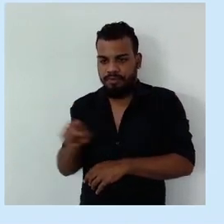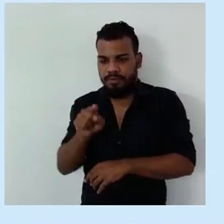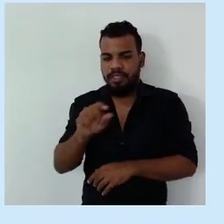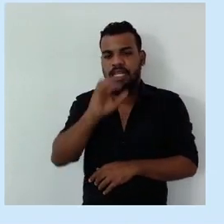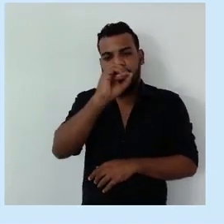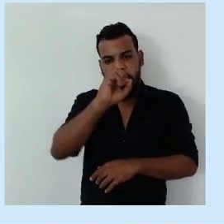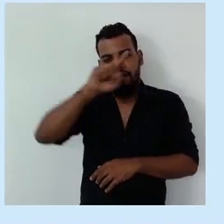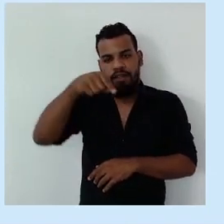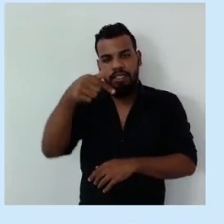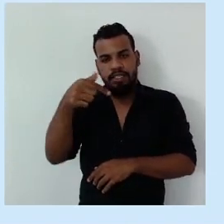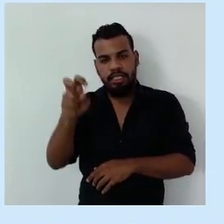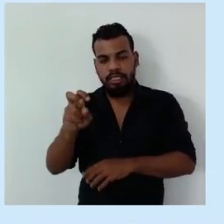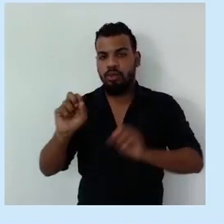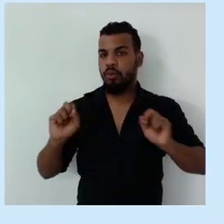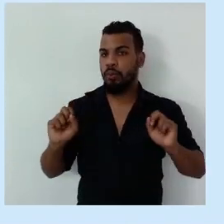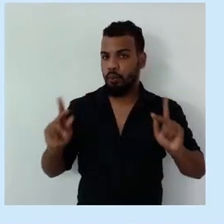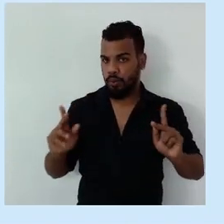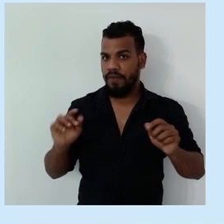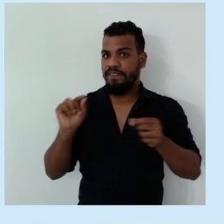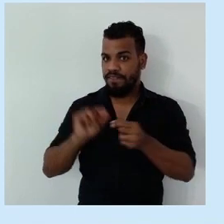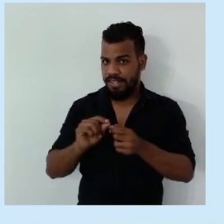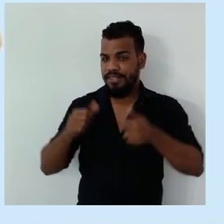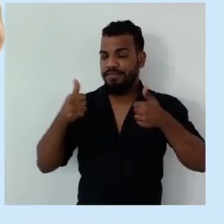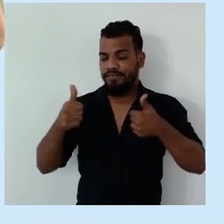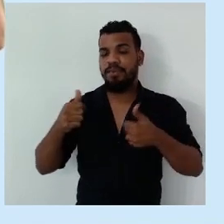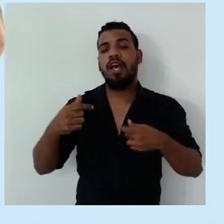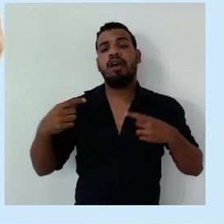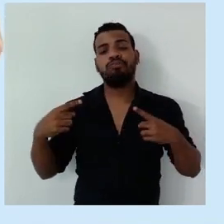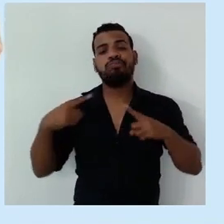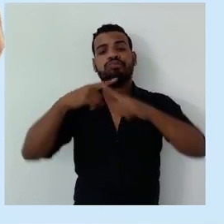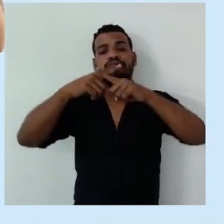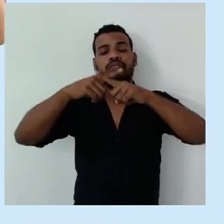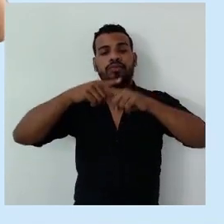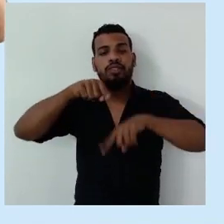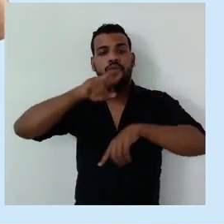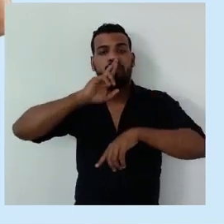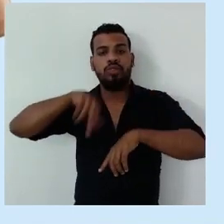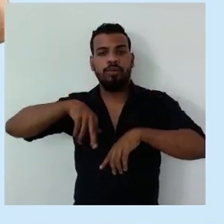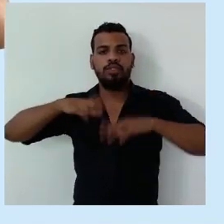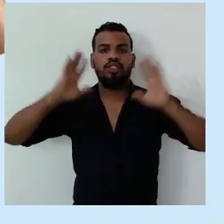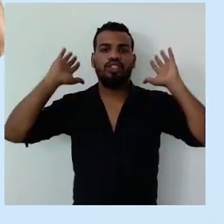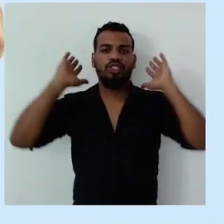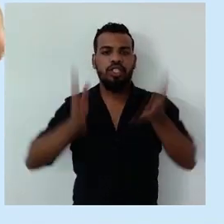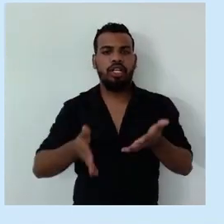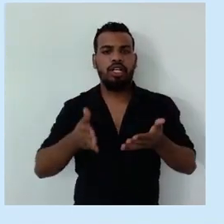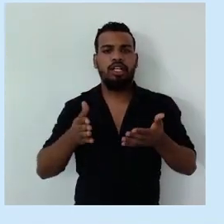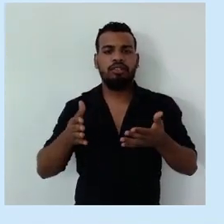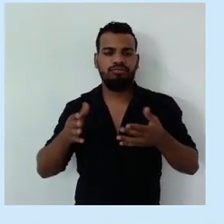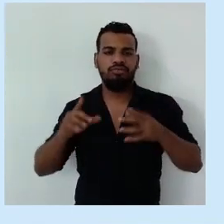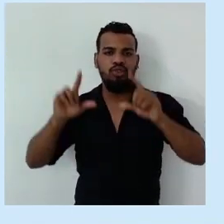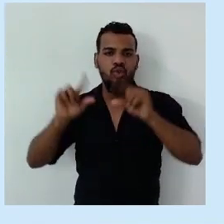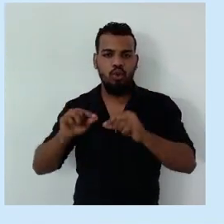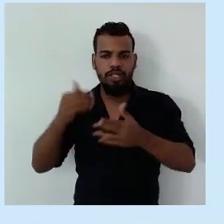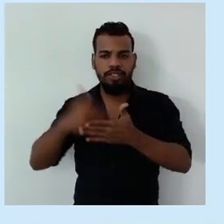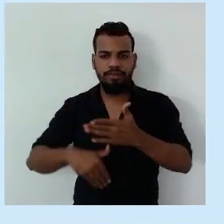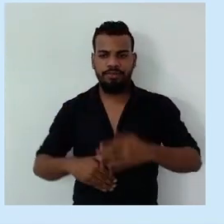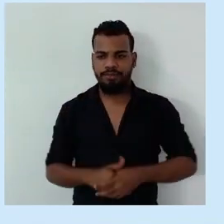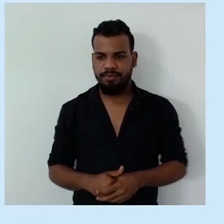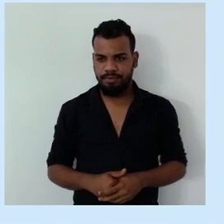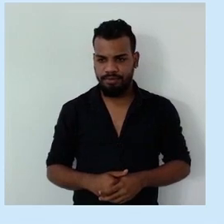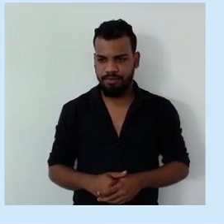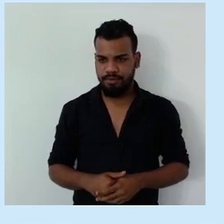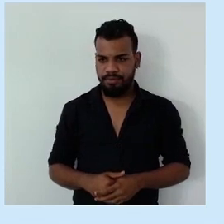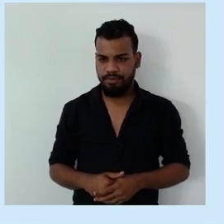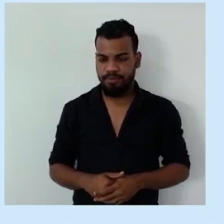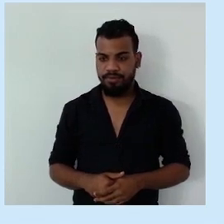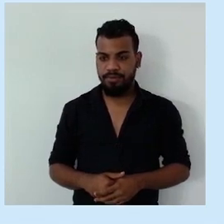0,75. Feito isso, multiplica pelo valor e o resultado já sai o valor com a redução. Beleza? Veja